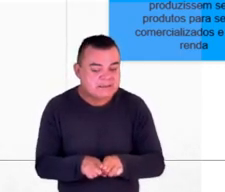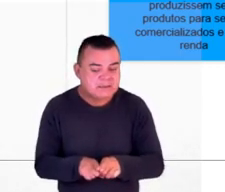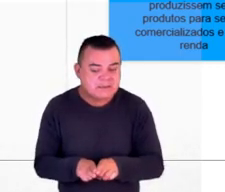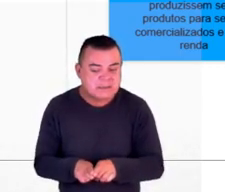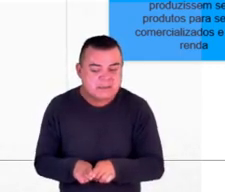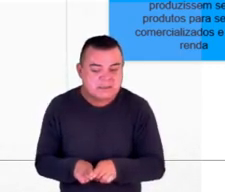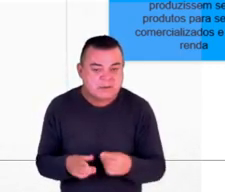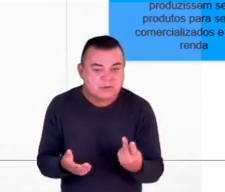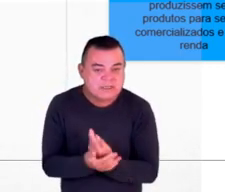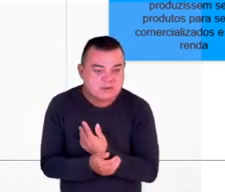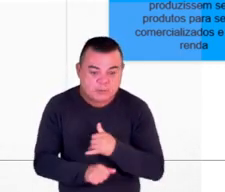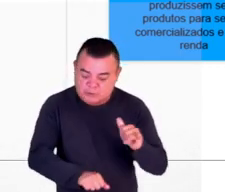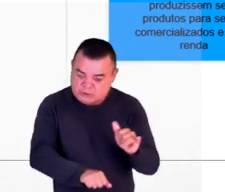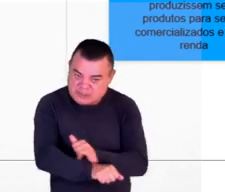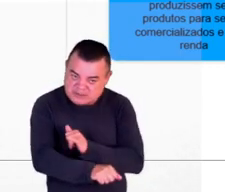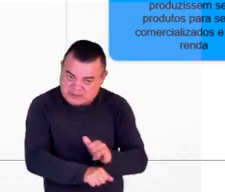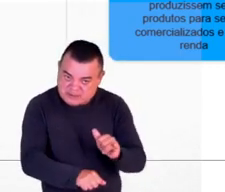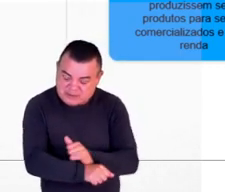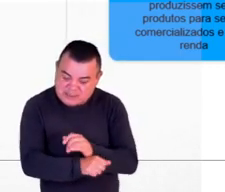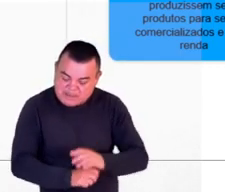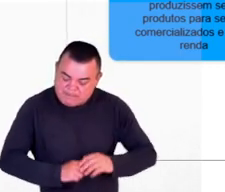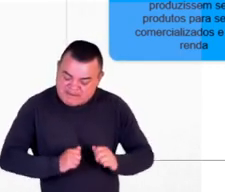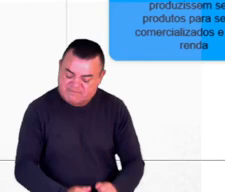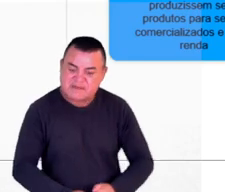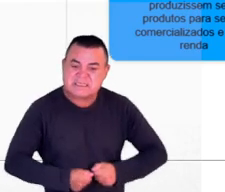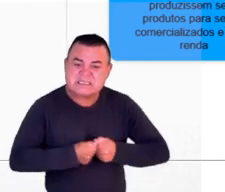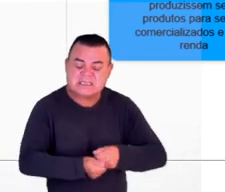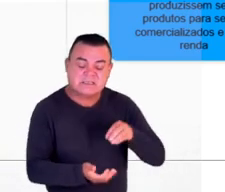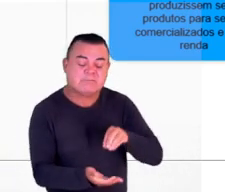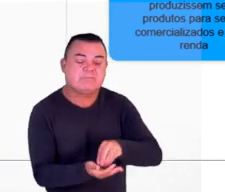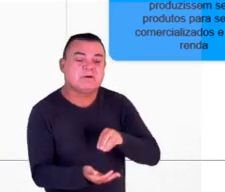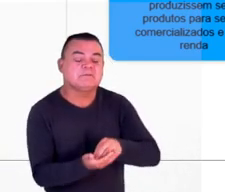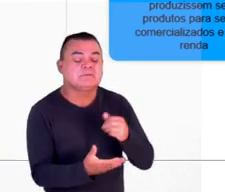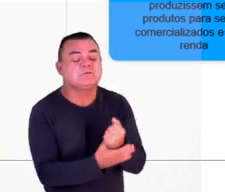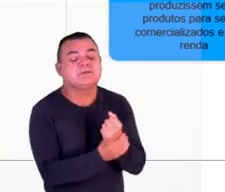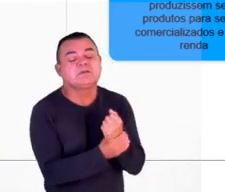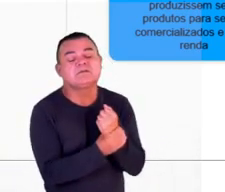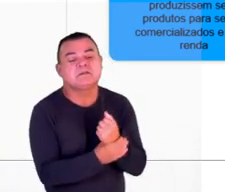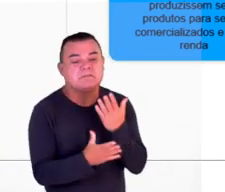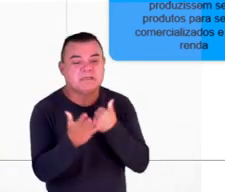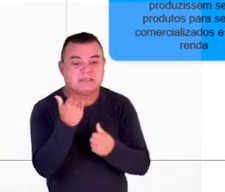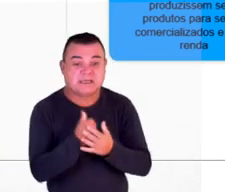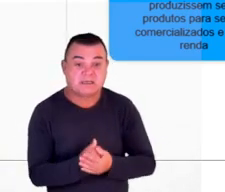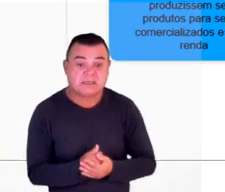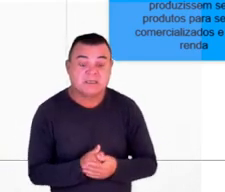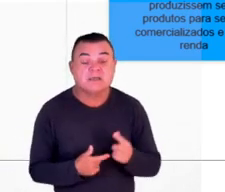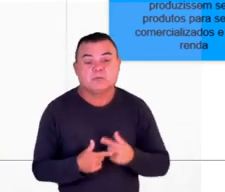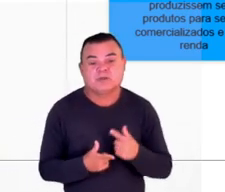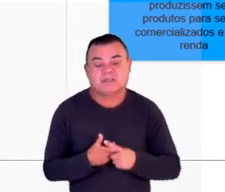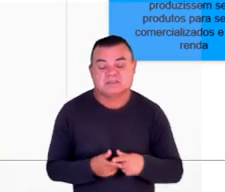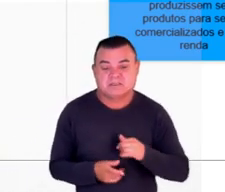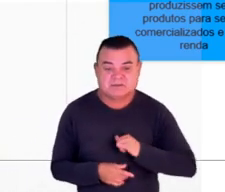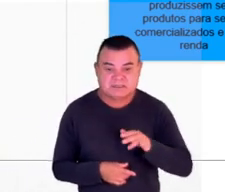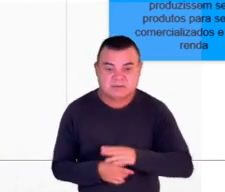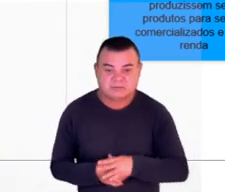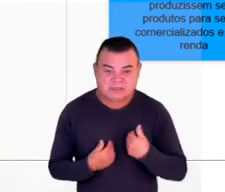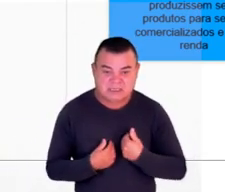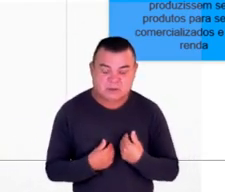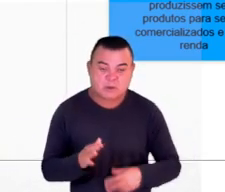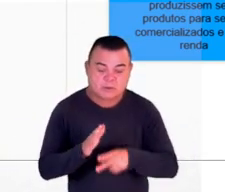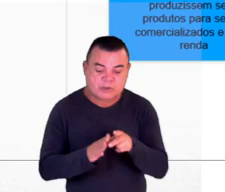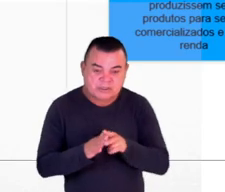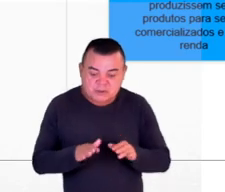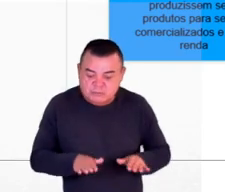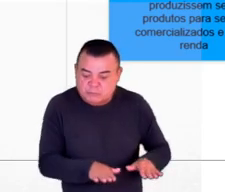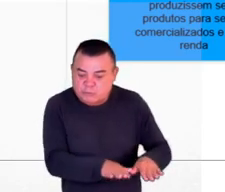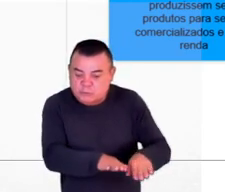para ajudar a enfrentar a insegurança alimentar porque se você não tem uma perspectiva também de inclusão produtiva de inclusão num trabalho se você não